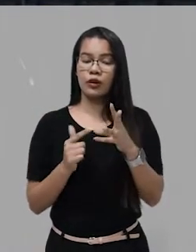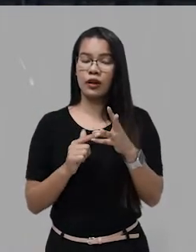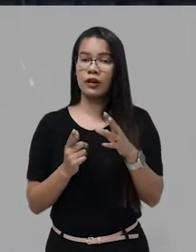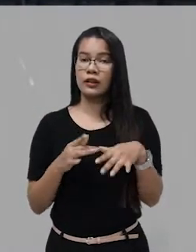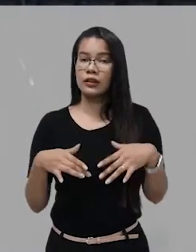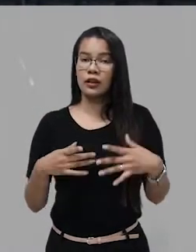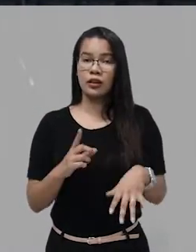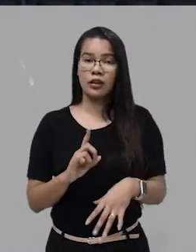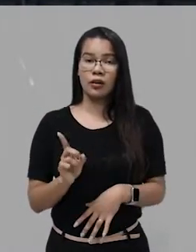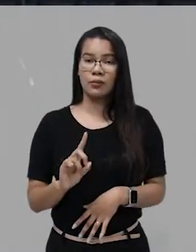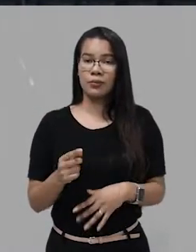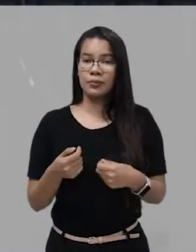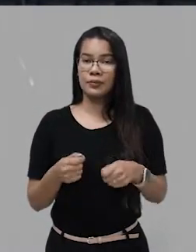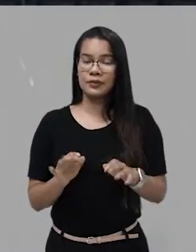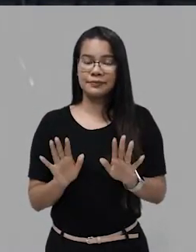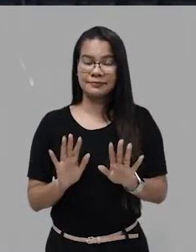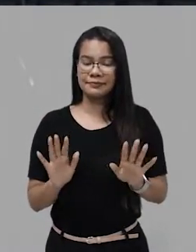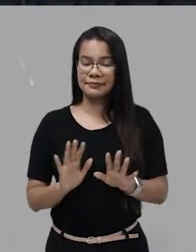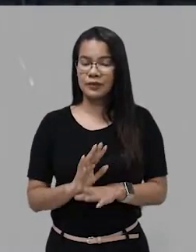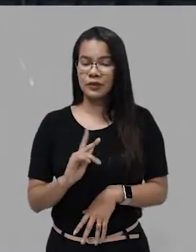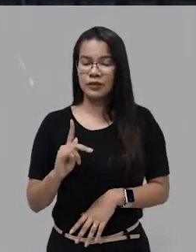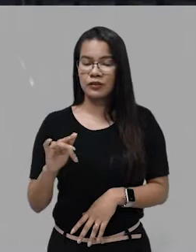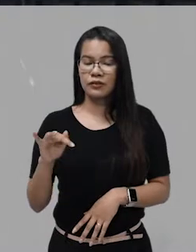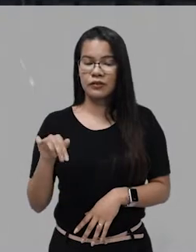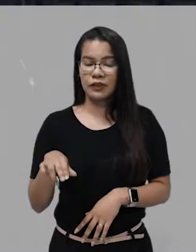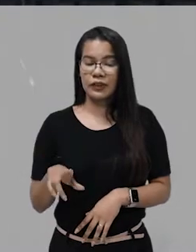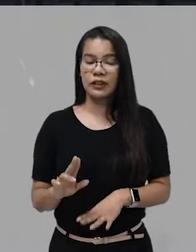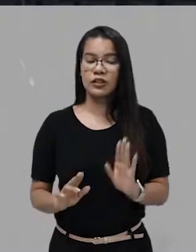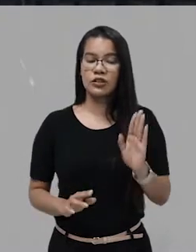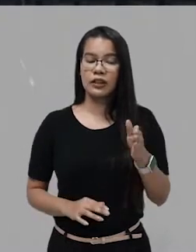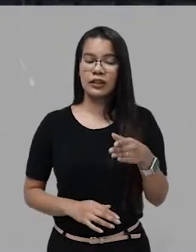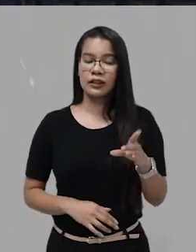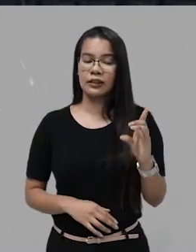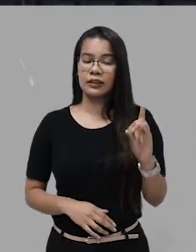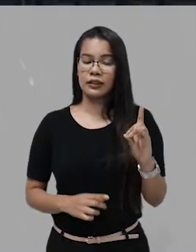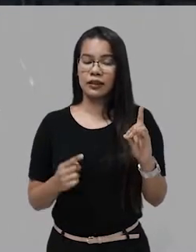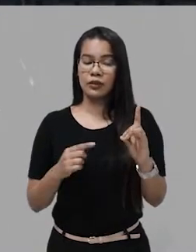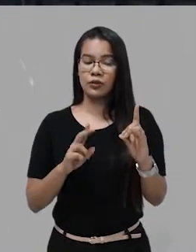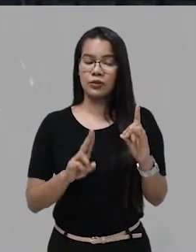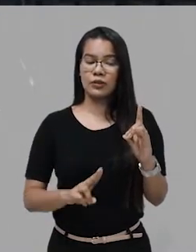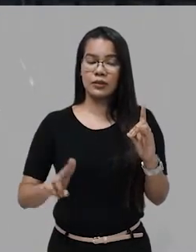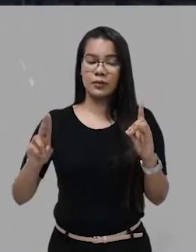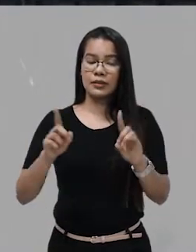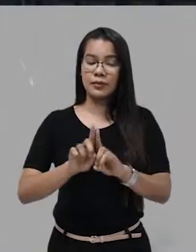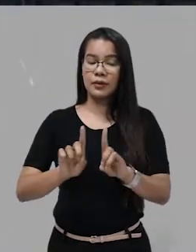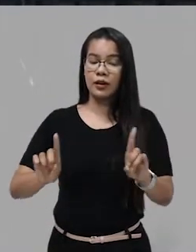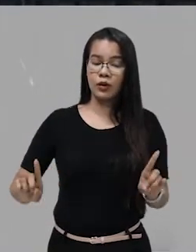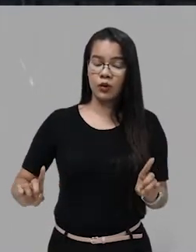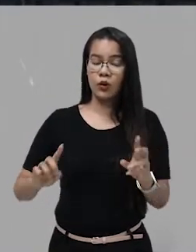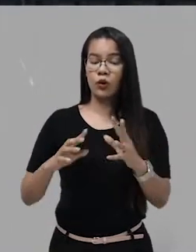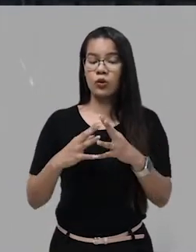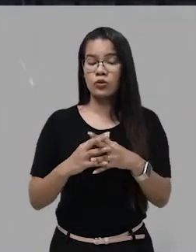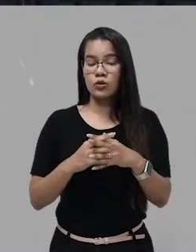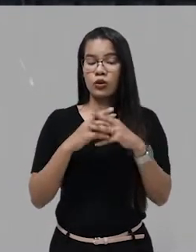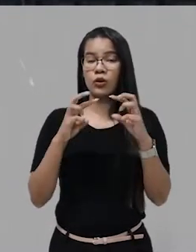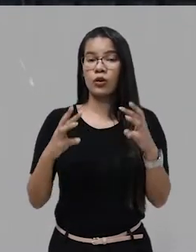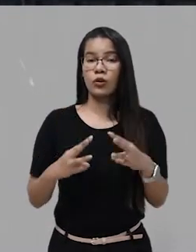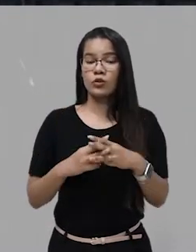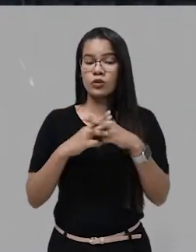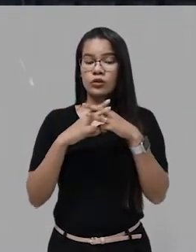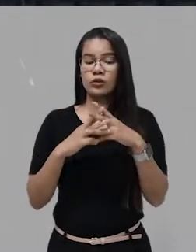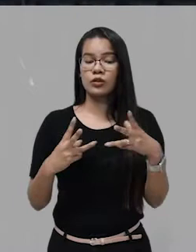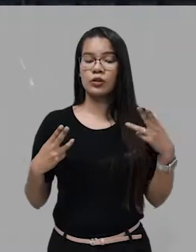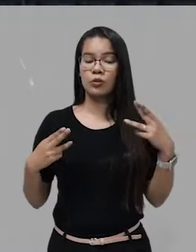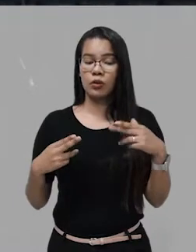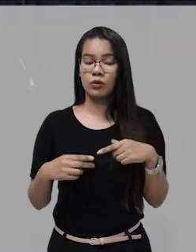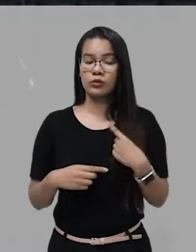opção D, usa-se o hífen para separar consoantes iguais, mas não tem essa questão, a gente dobra as consoantes R e